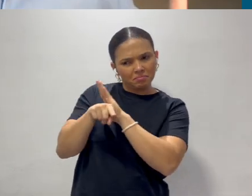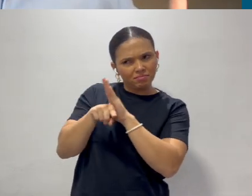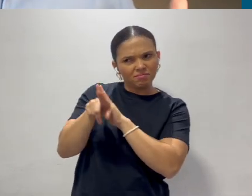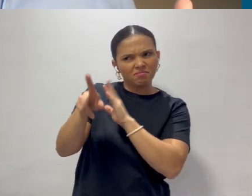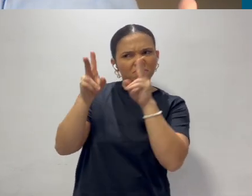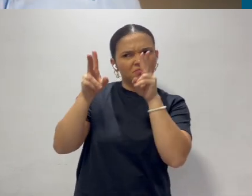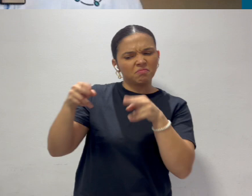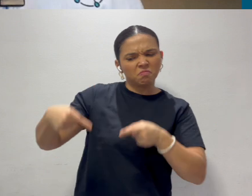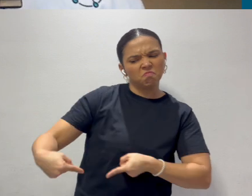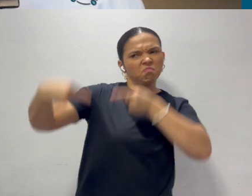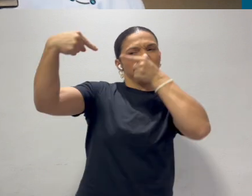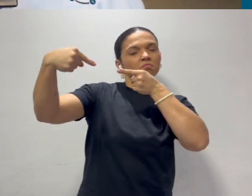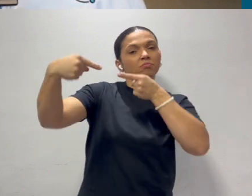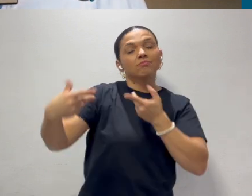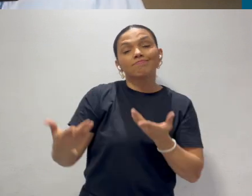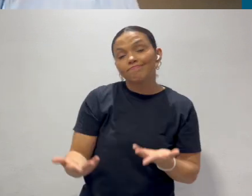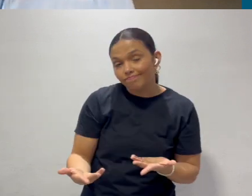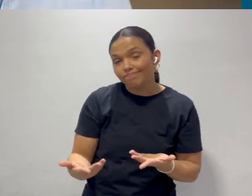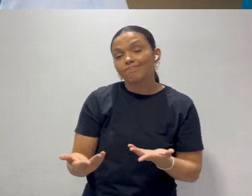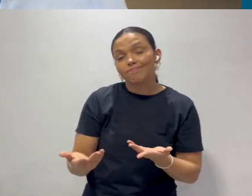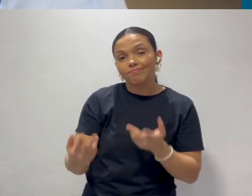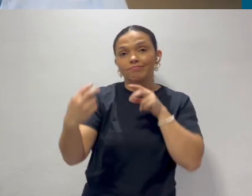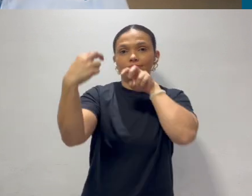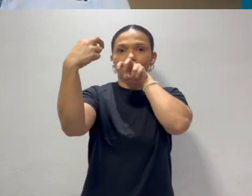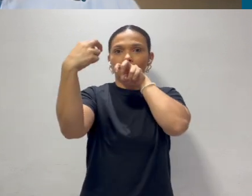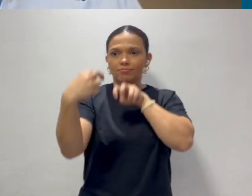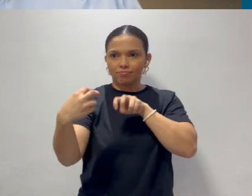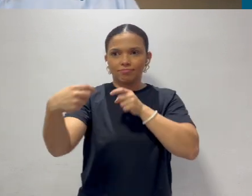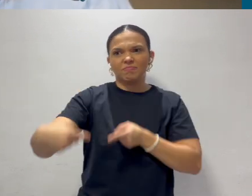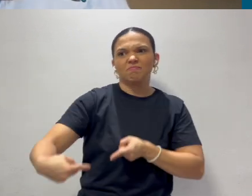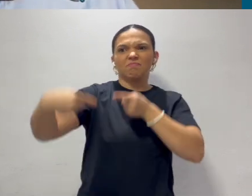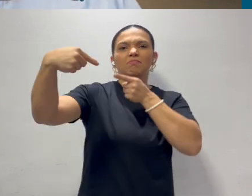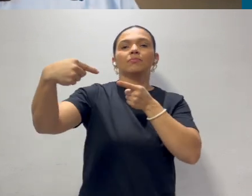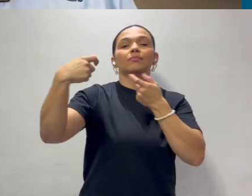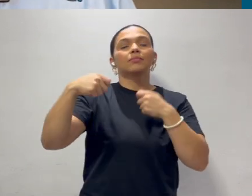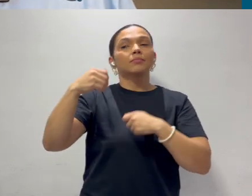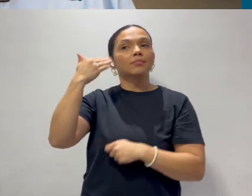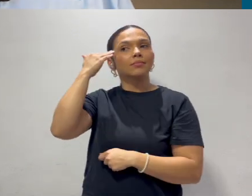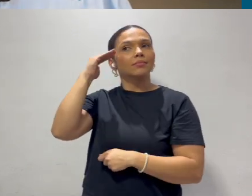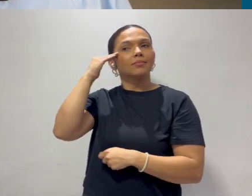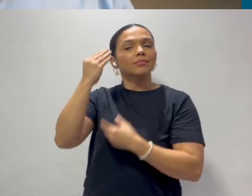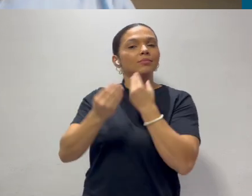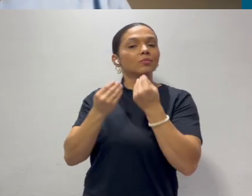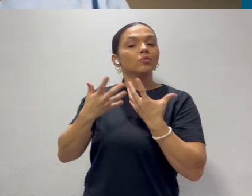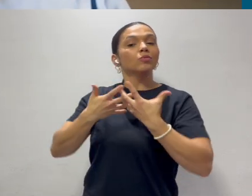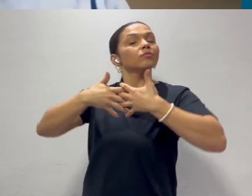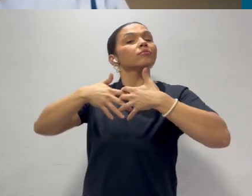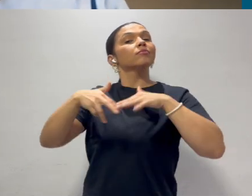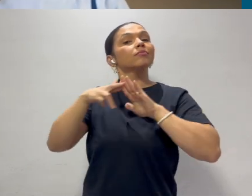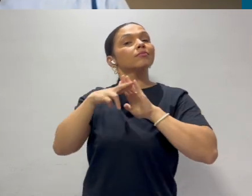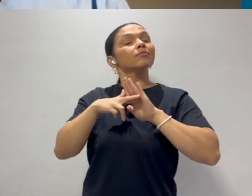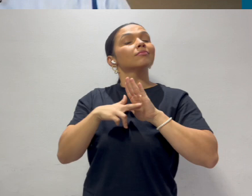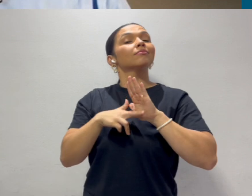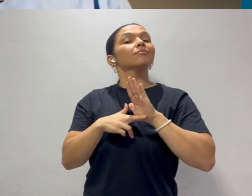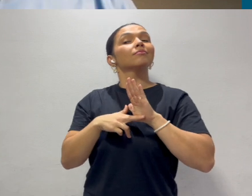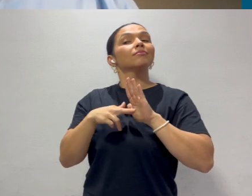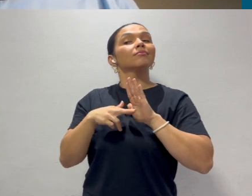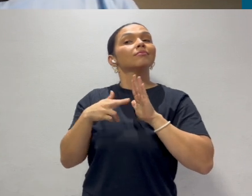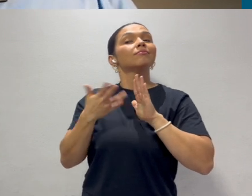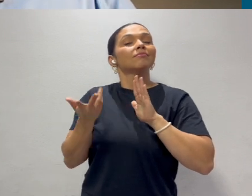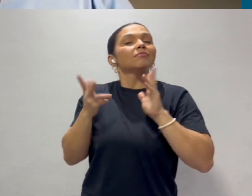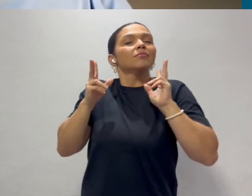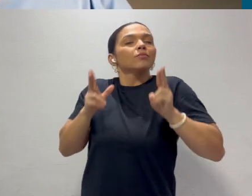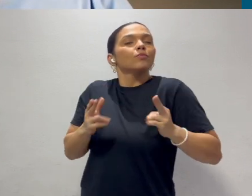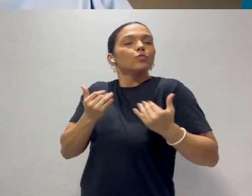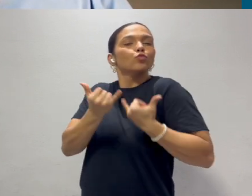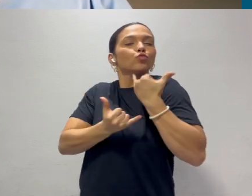é meu adversário. E para você estar frente a frente com o seu adversário, você precisa entender a regra do jogo. E é